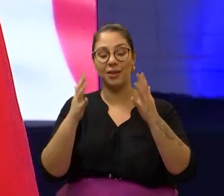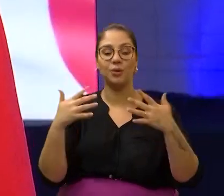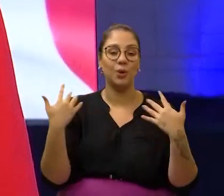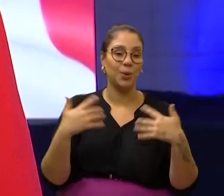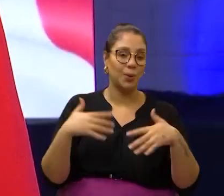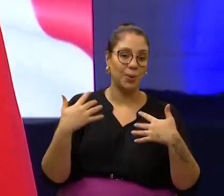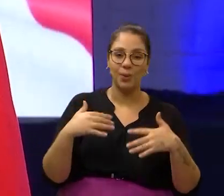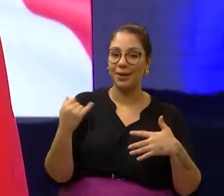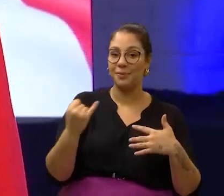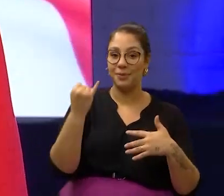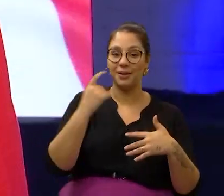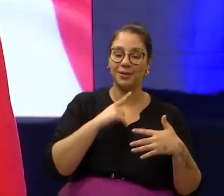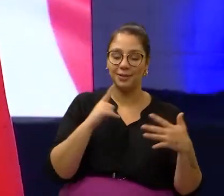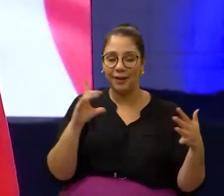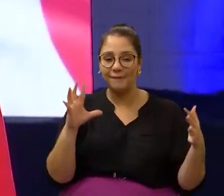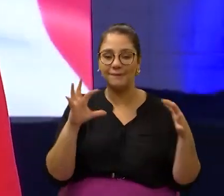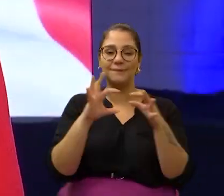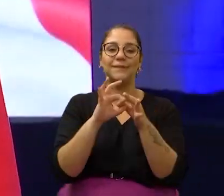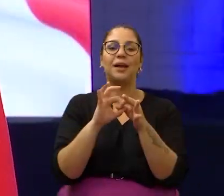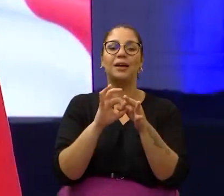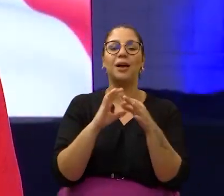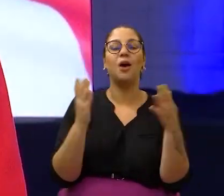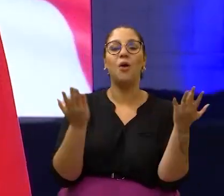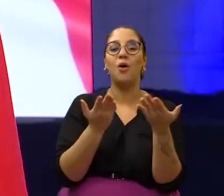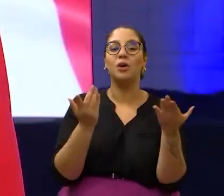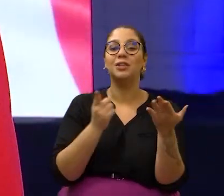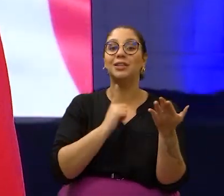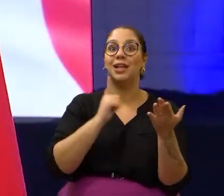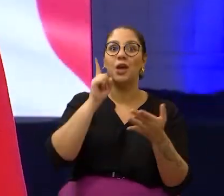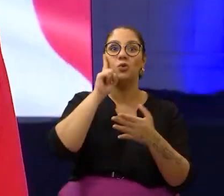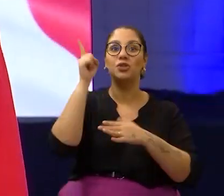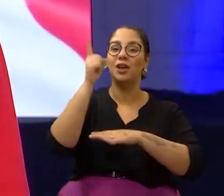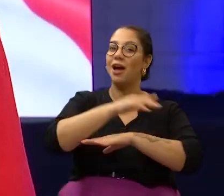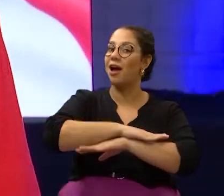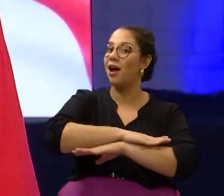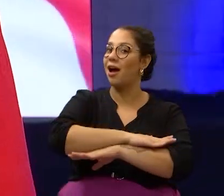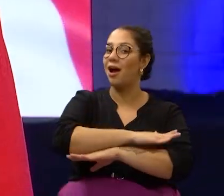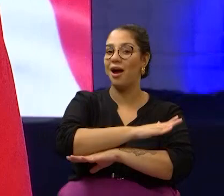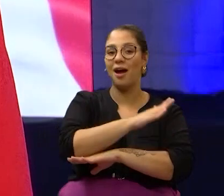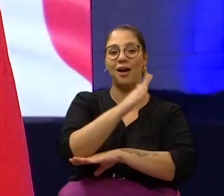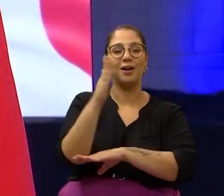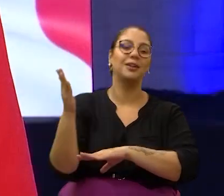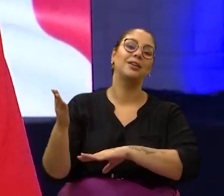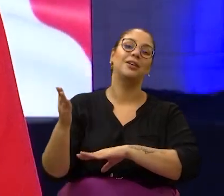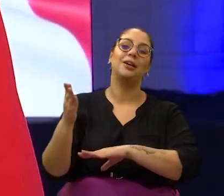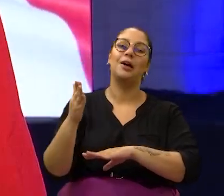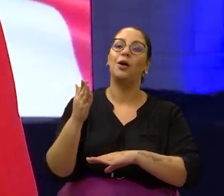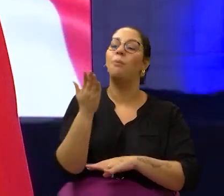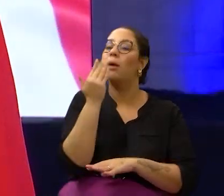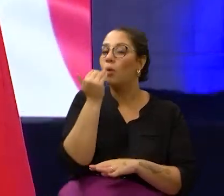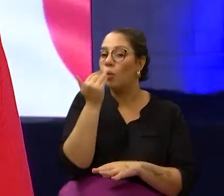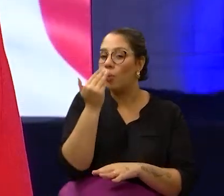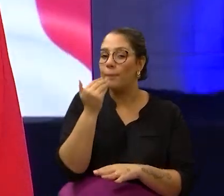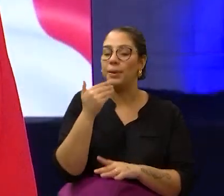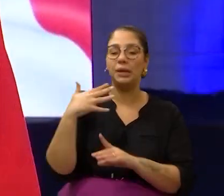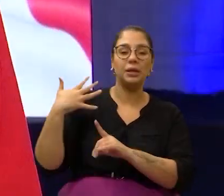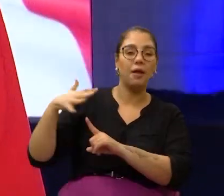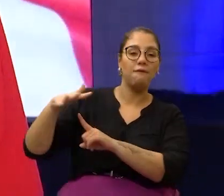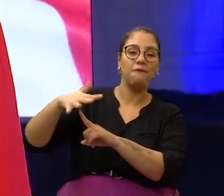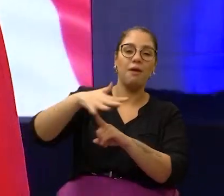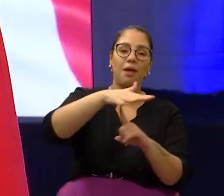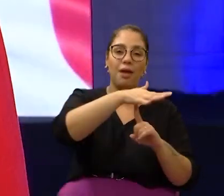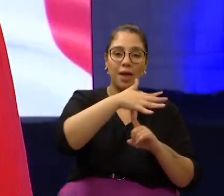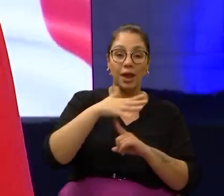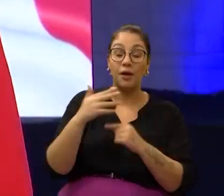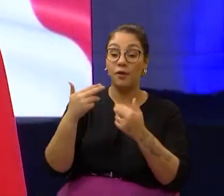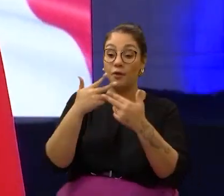importante, né? Nossa, junto com eles. Hoje tivemos aqui o dia todo de uma feira gastronômica com